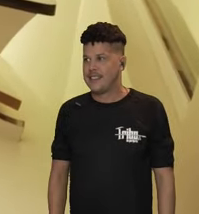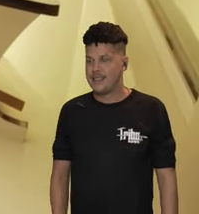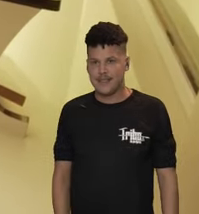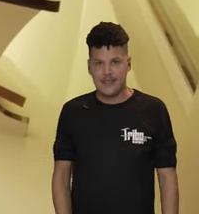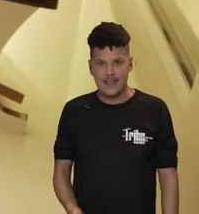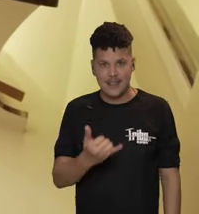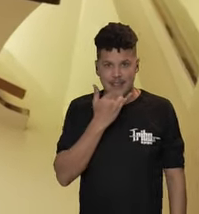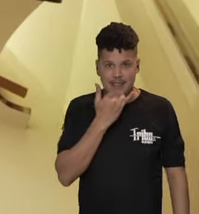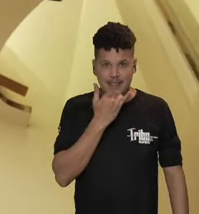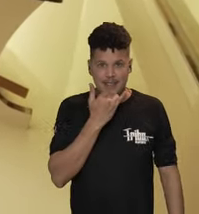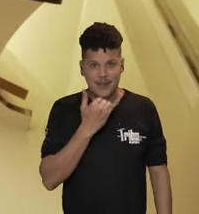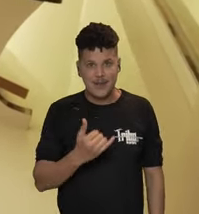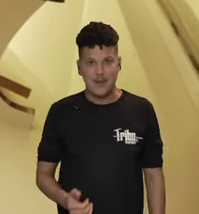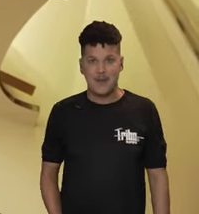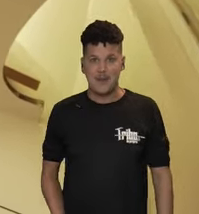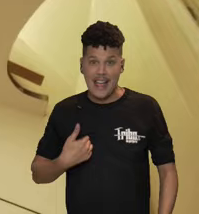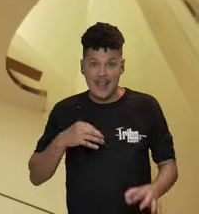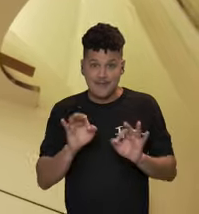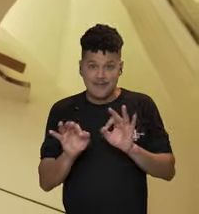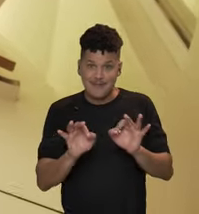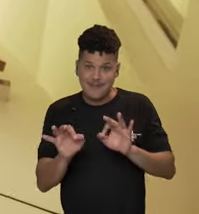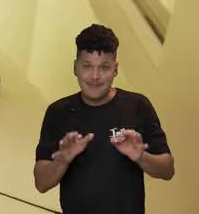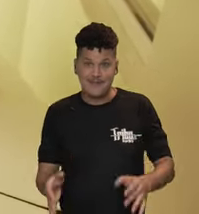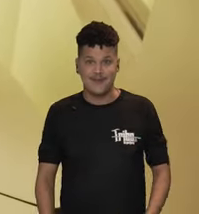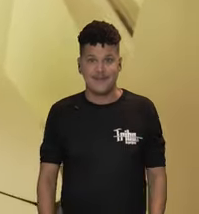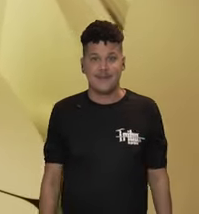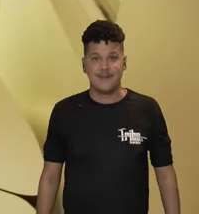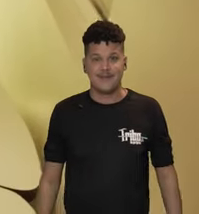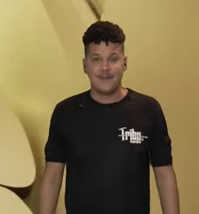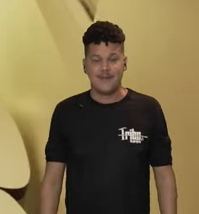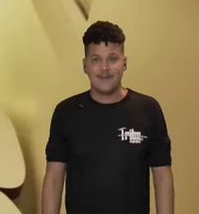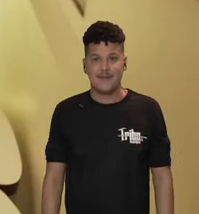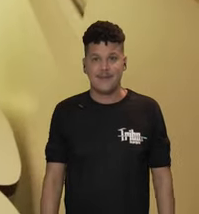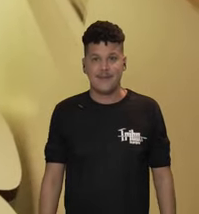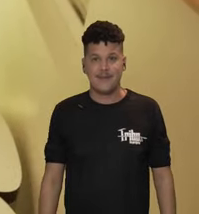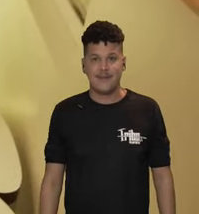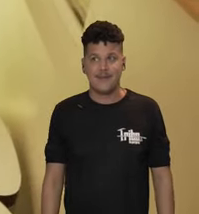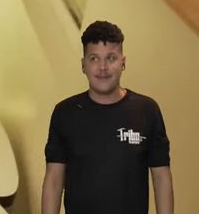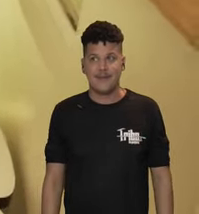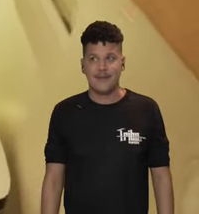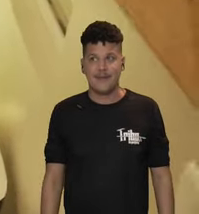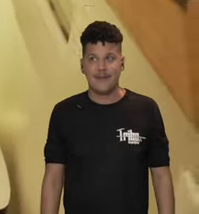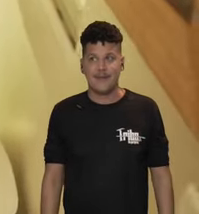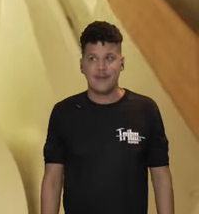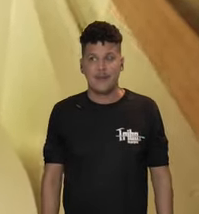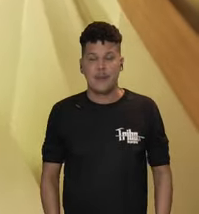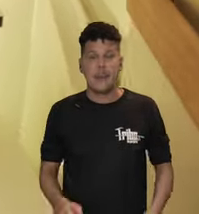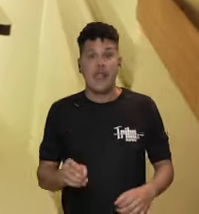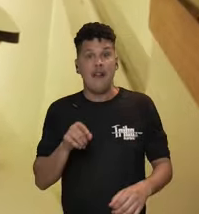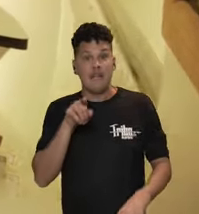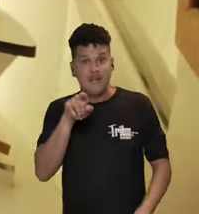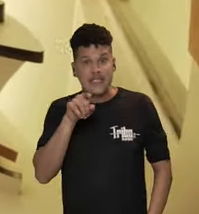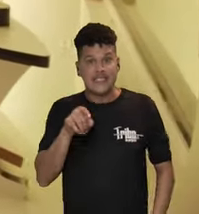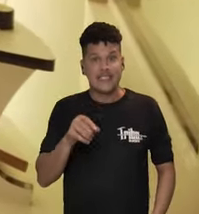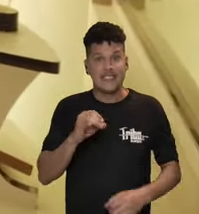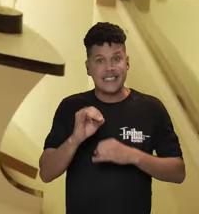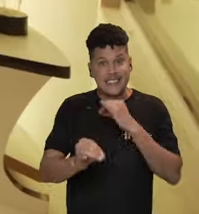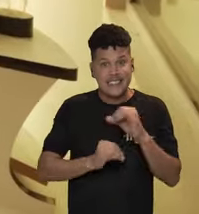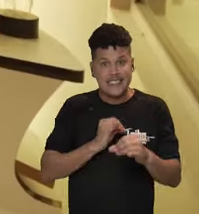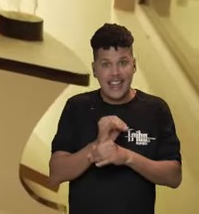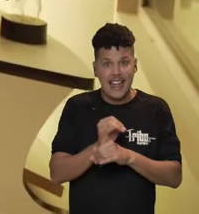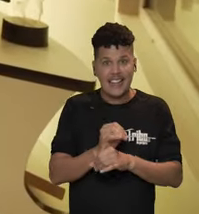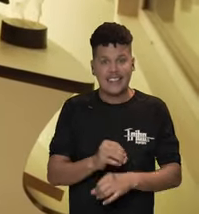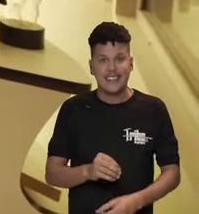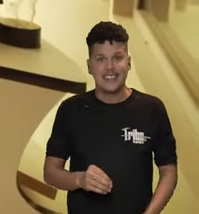Desculpa aí, foi eu que mexi a última vez, mano. Então, família. Galera, acessem, não esqueçam. Se você